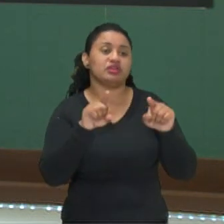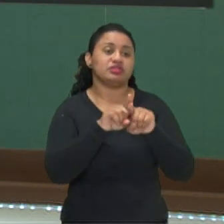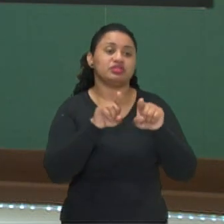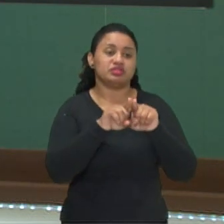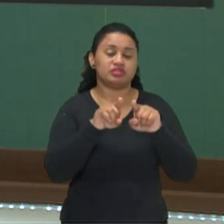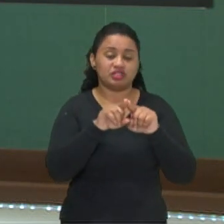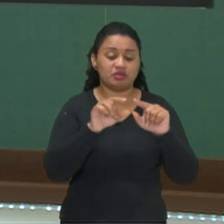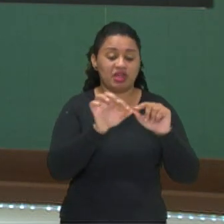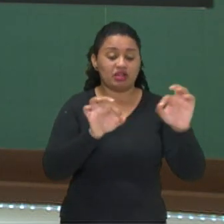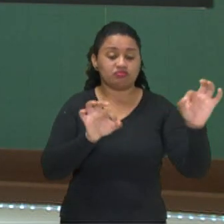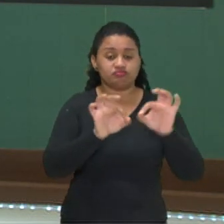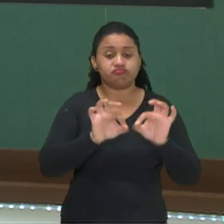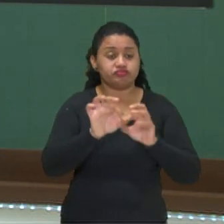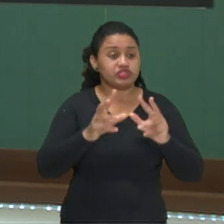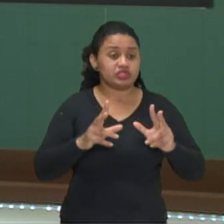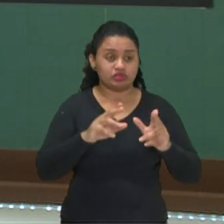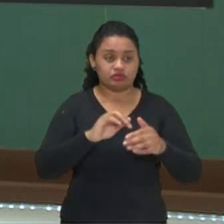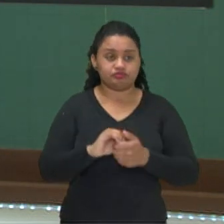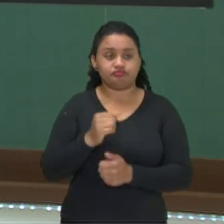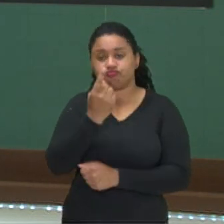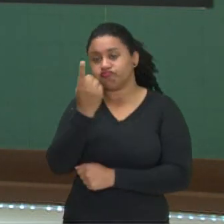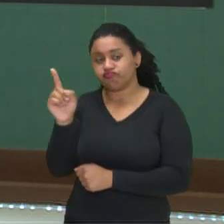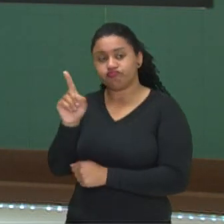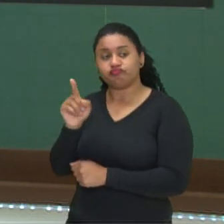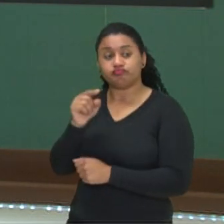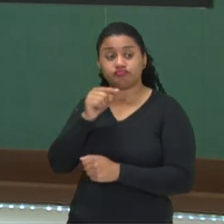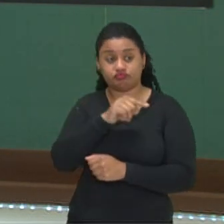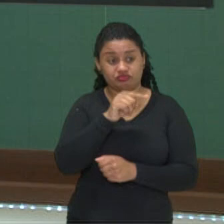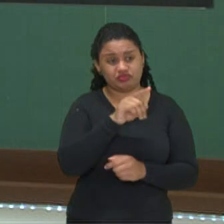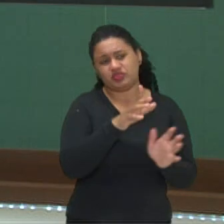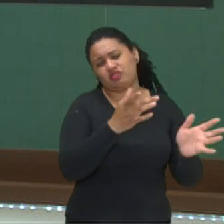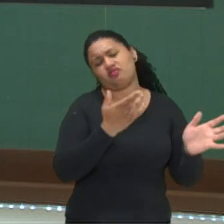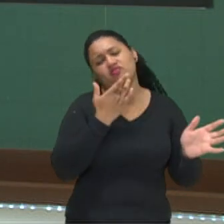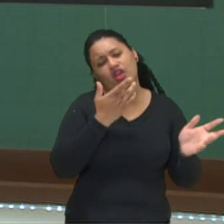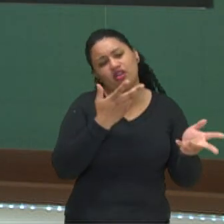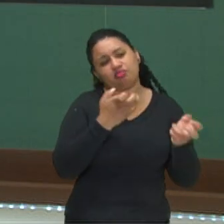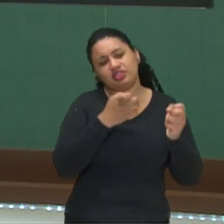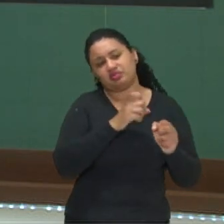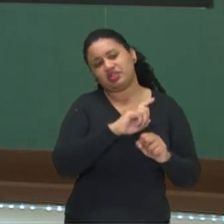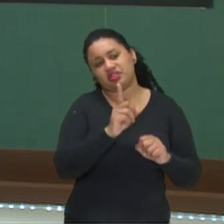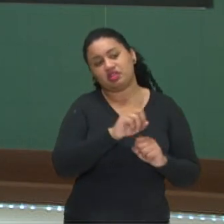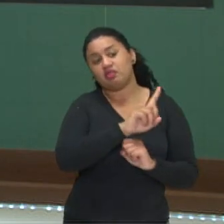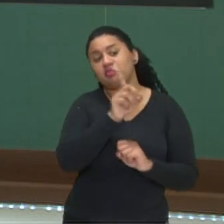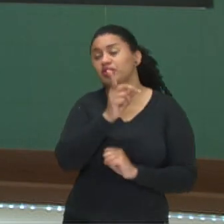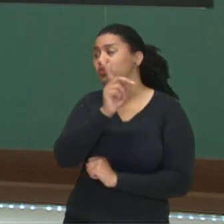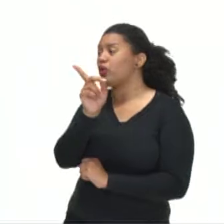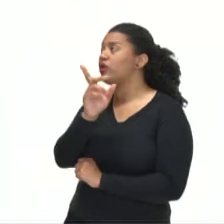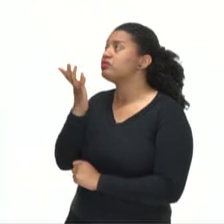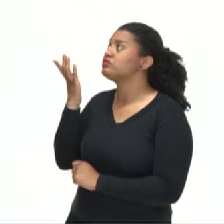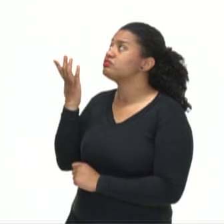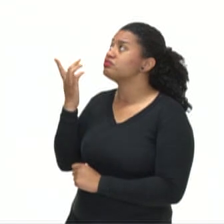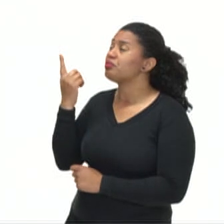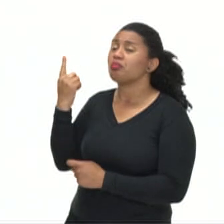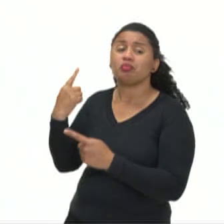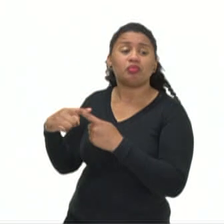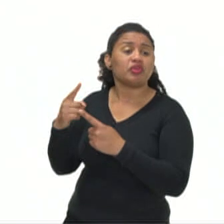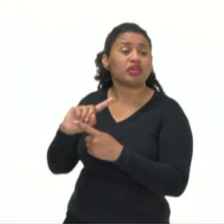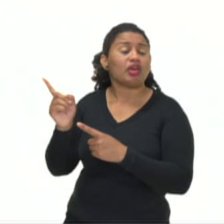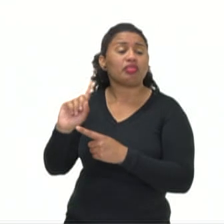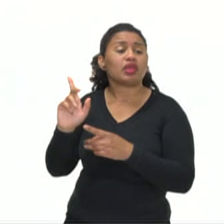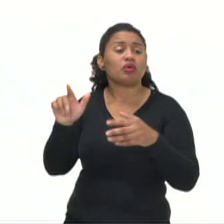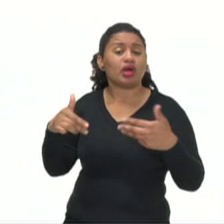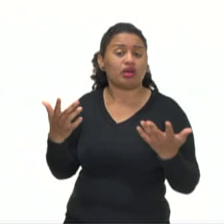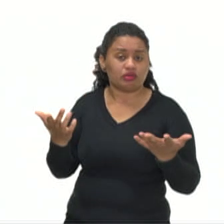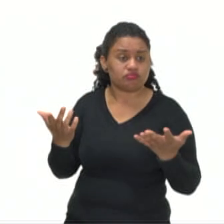do mesmo tamanho, tá? Esse outro, esse ficou fácil de ver que ele não é regular. E esse daqui, por que será que ele não é